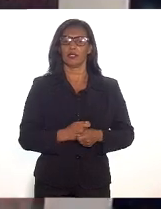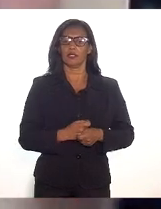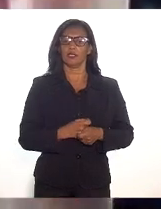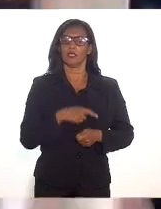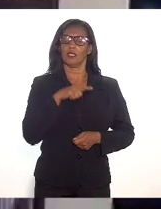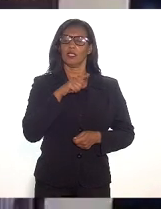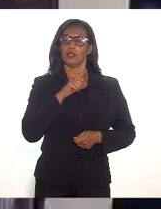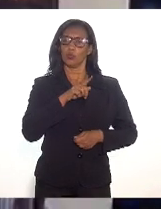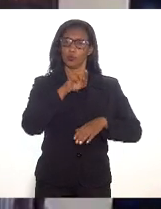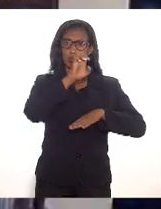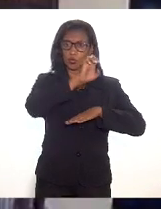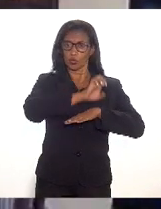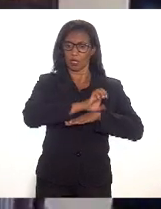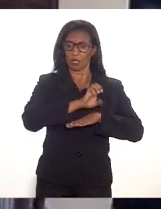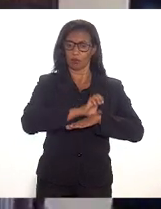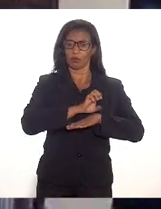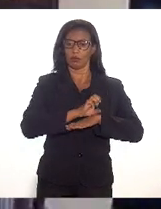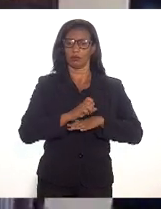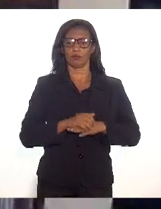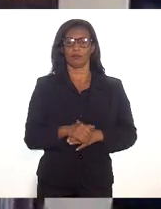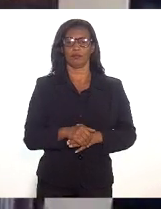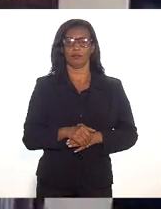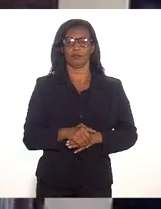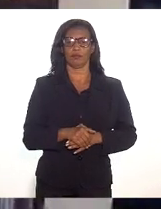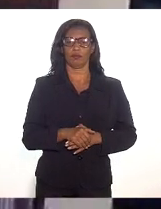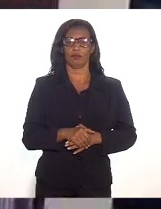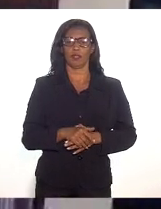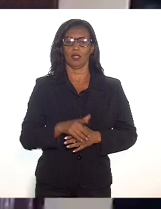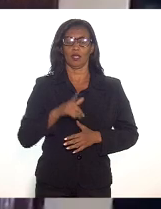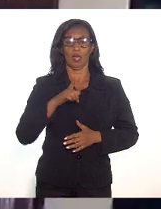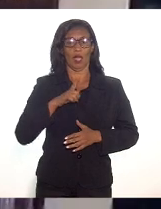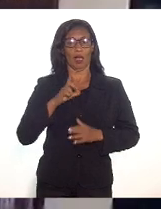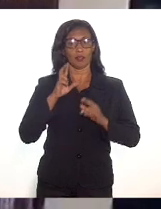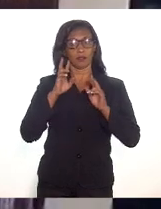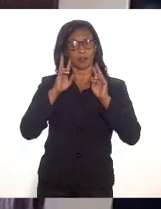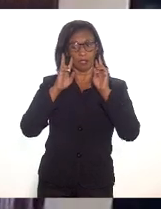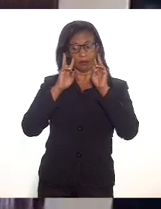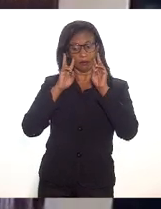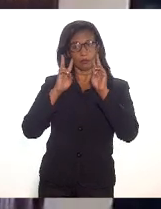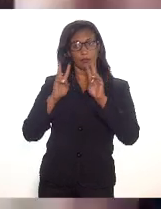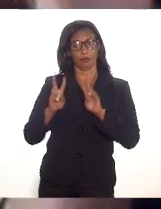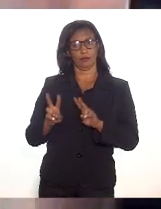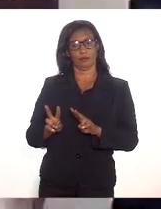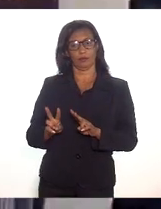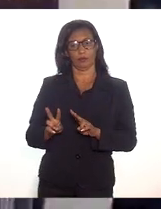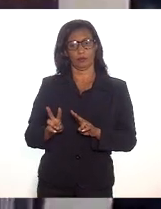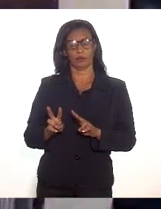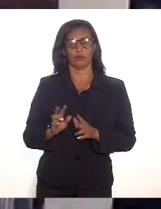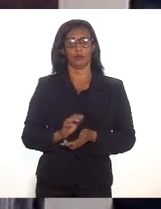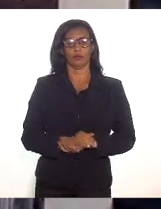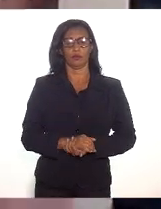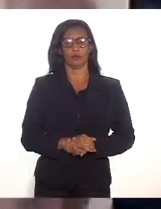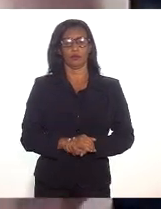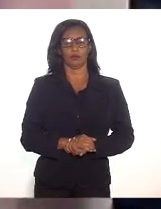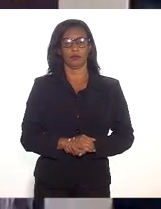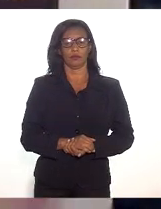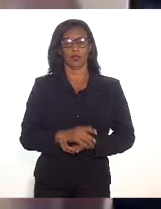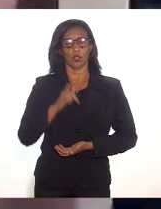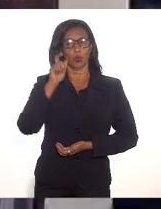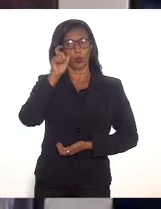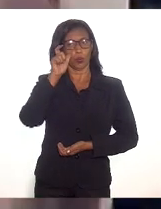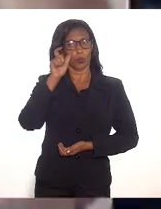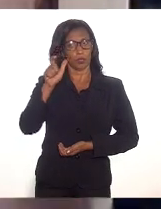de um Estado há que ser observado isto. O